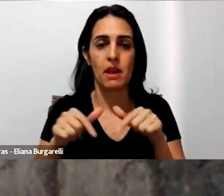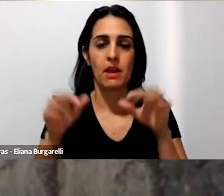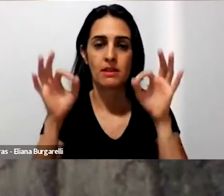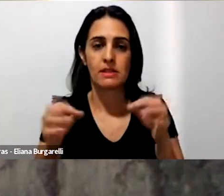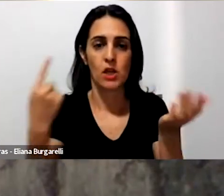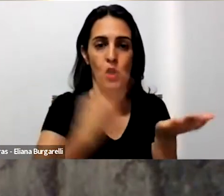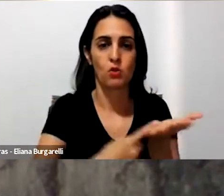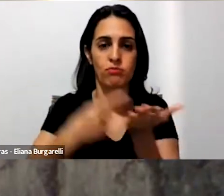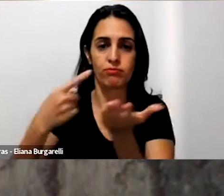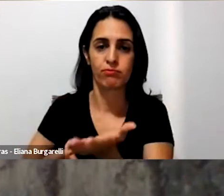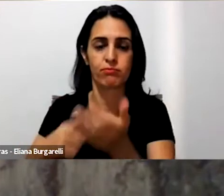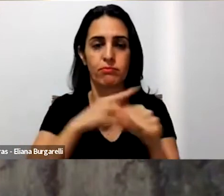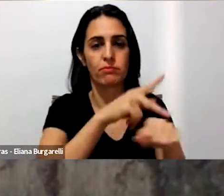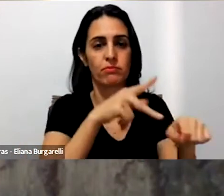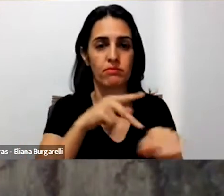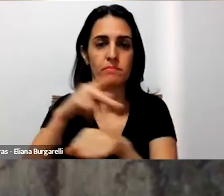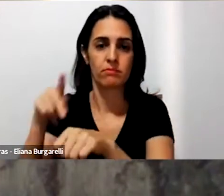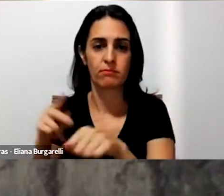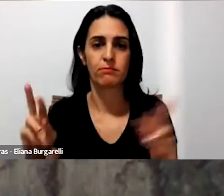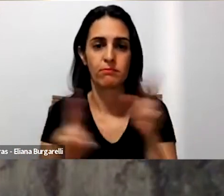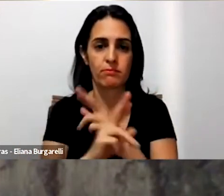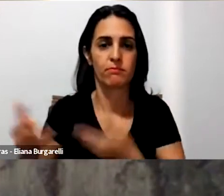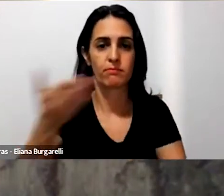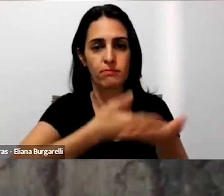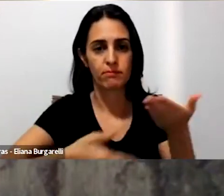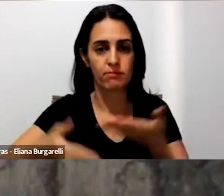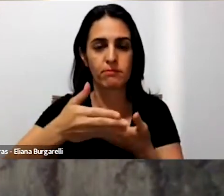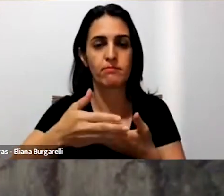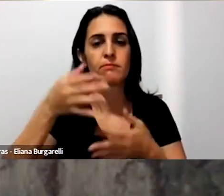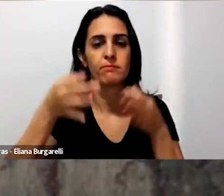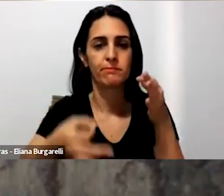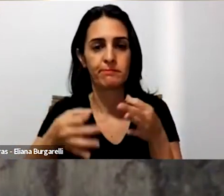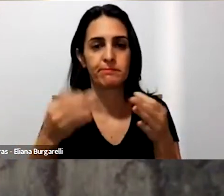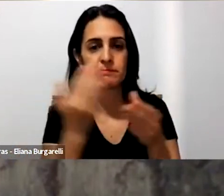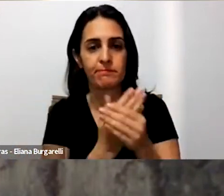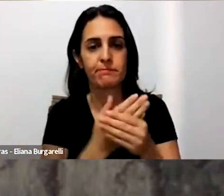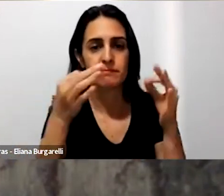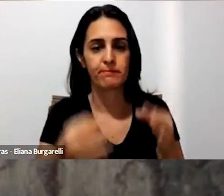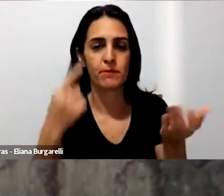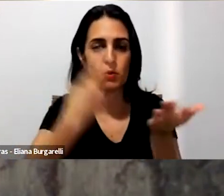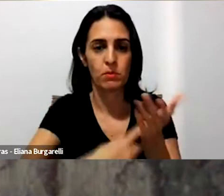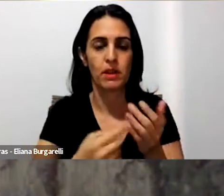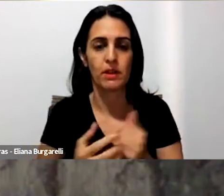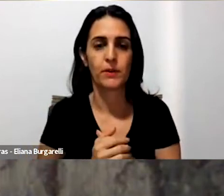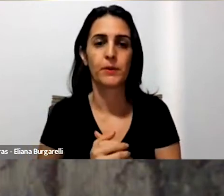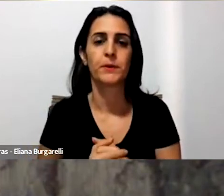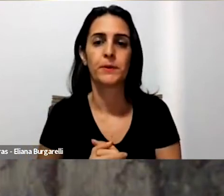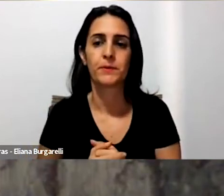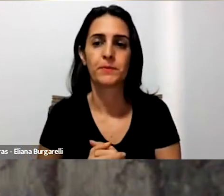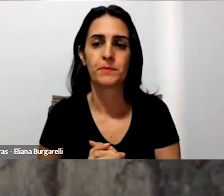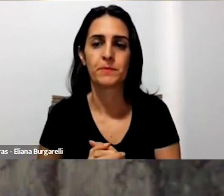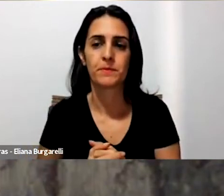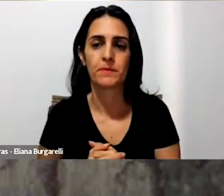países, trabalhar, quando eu digo, com interlocução diplomática entre os países da Bacia Amazônica. Isso